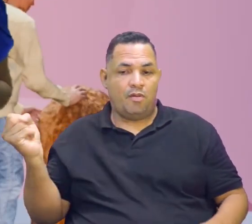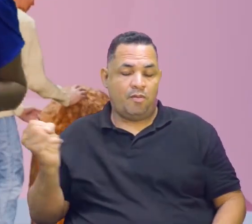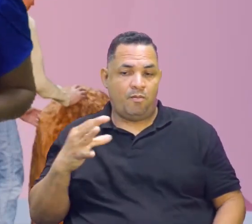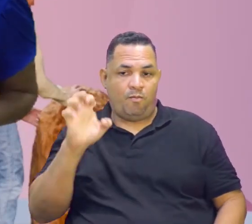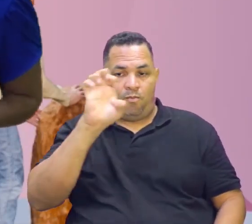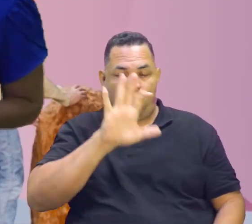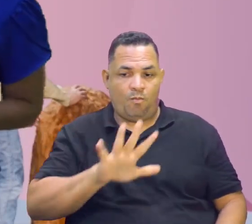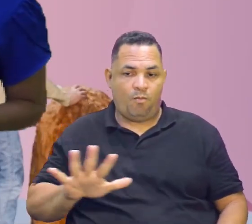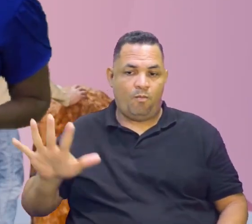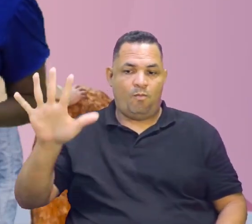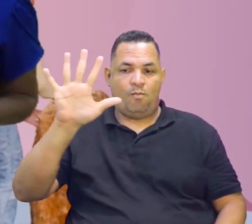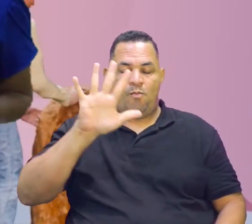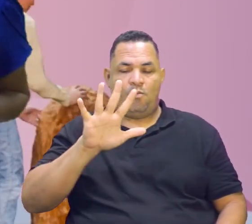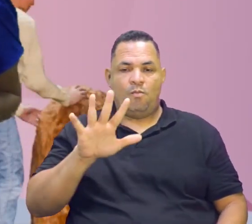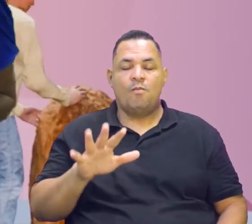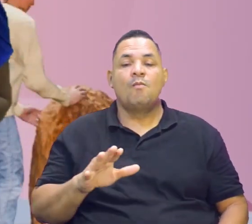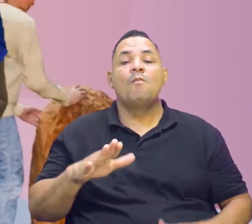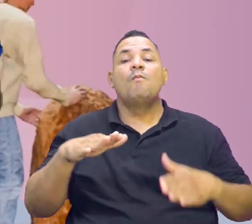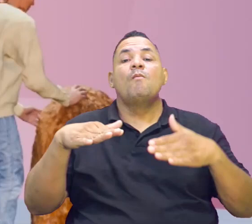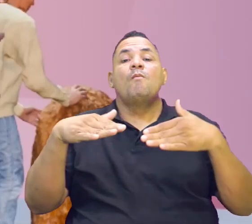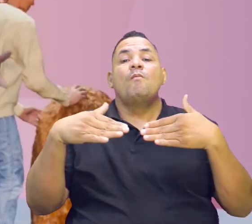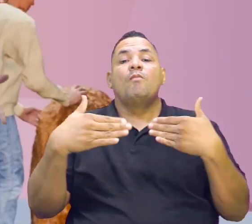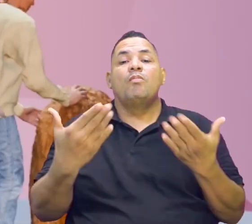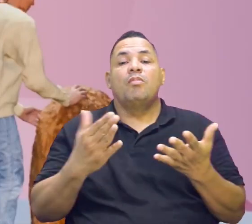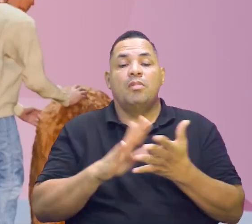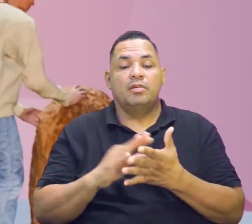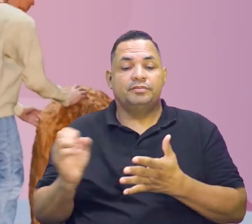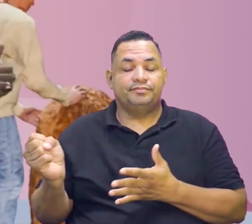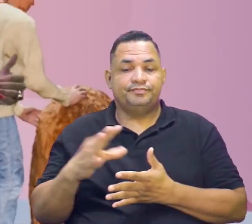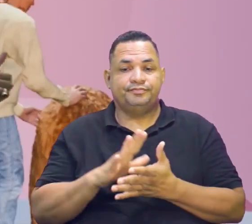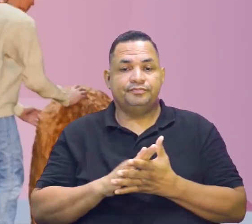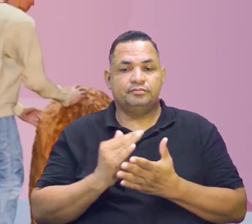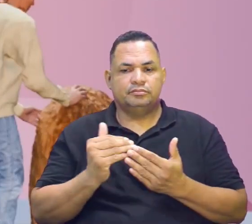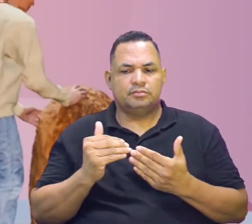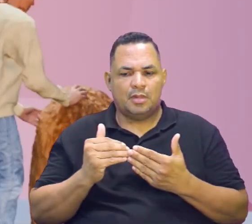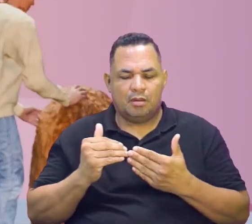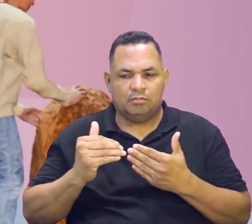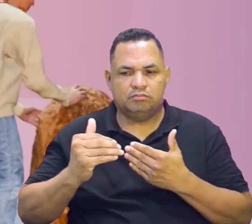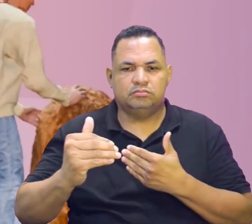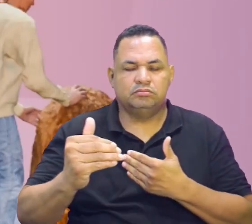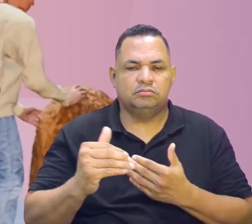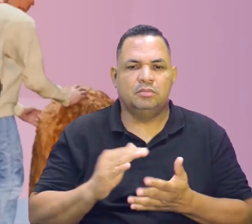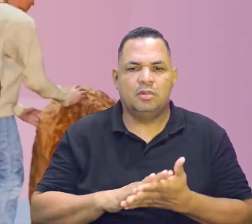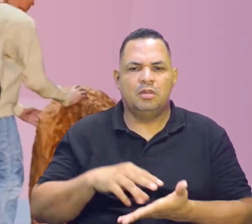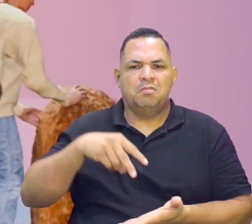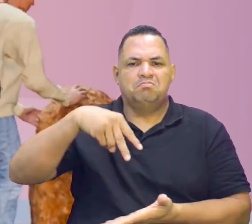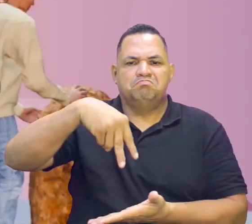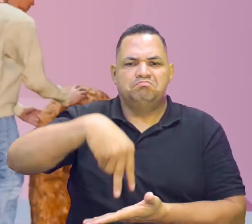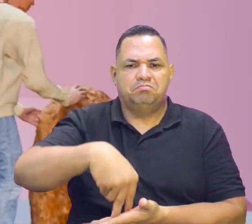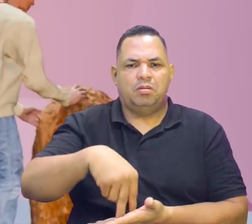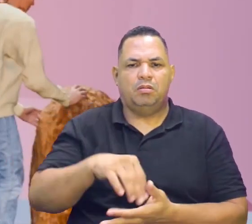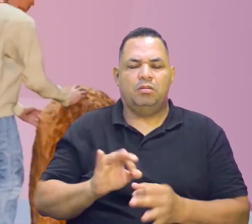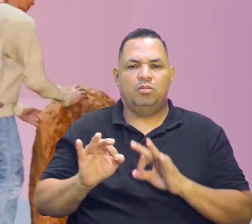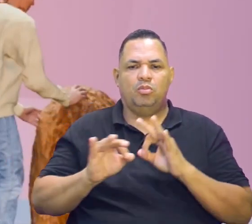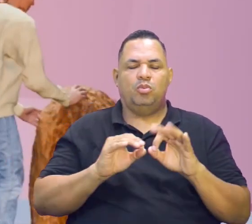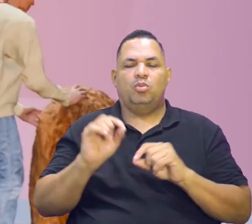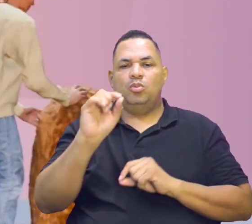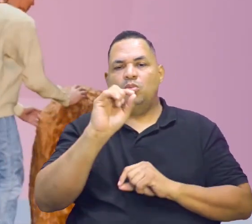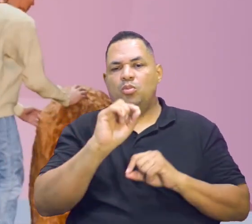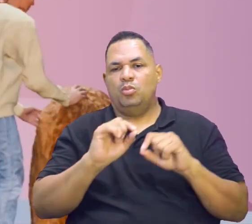vanguardas europeias? Quando nós falamos em vanguardas, frente, e aí vem o